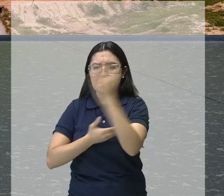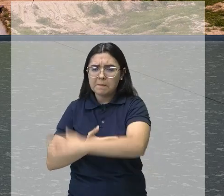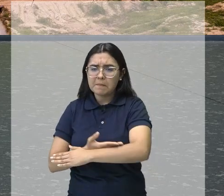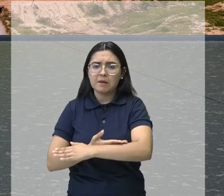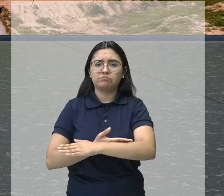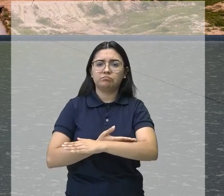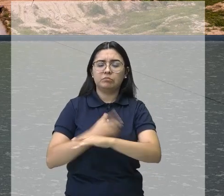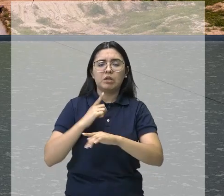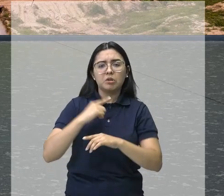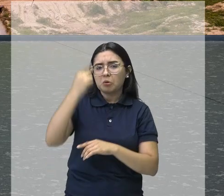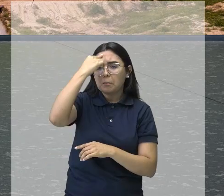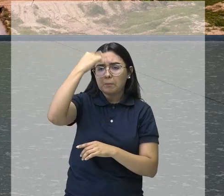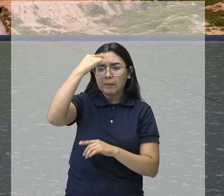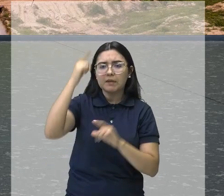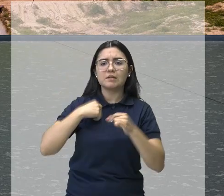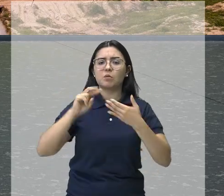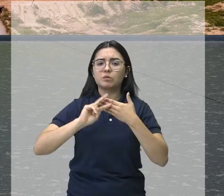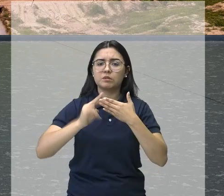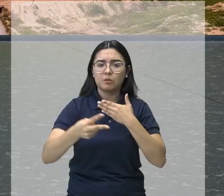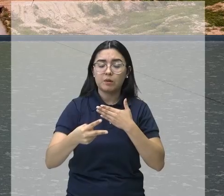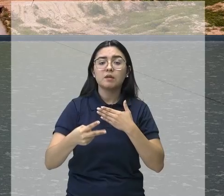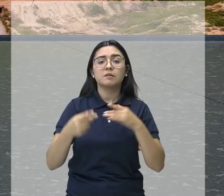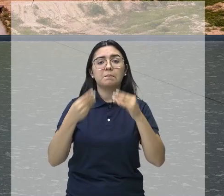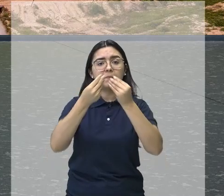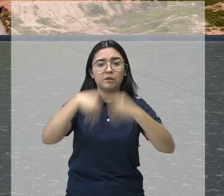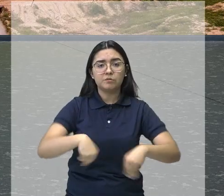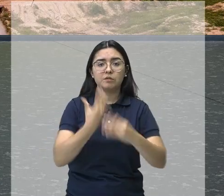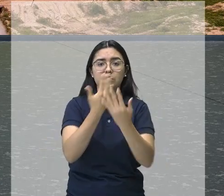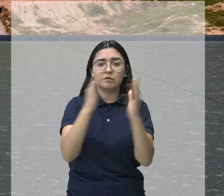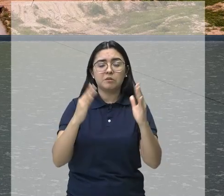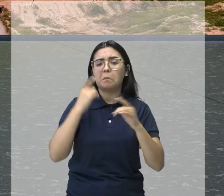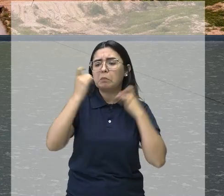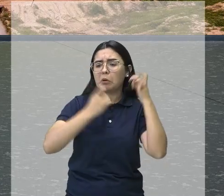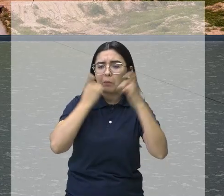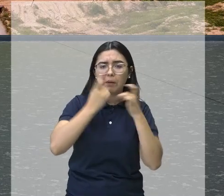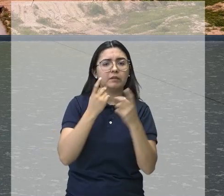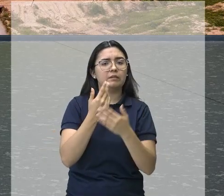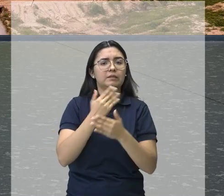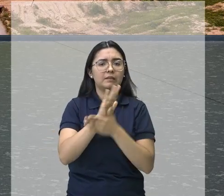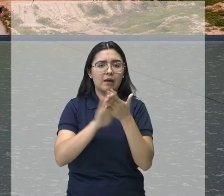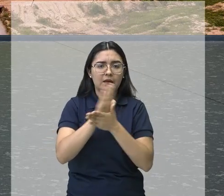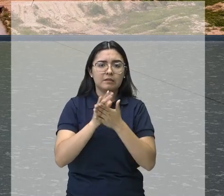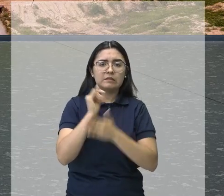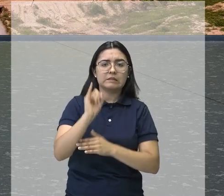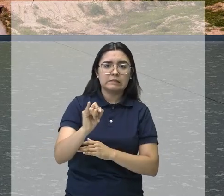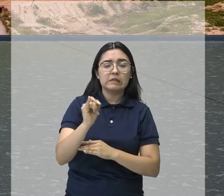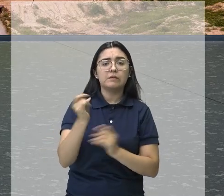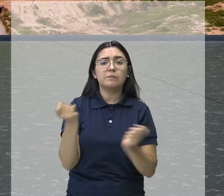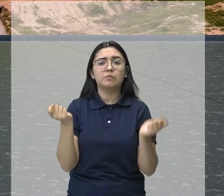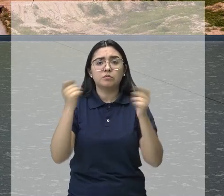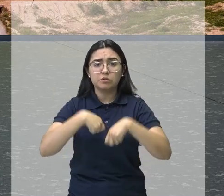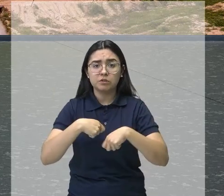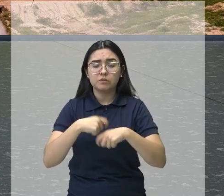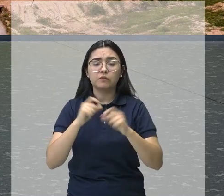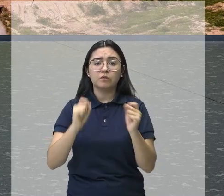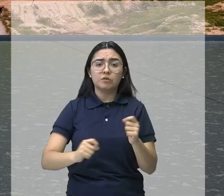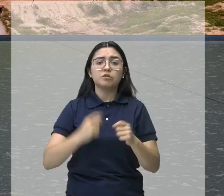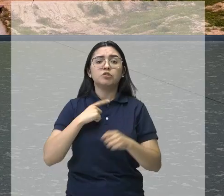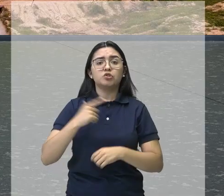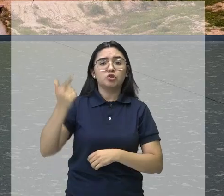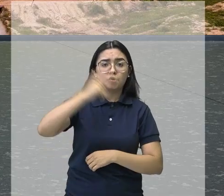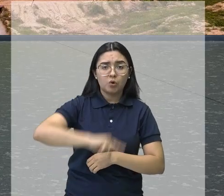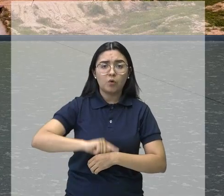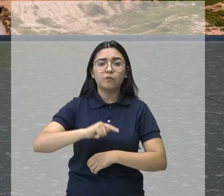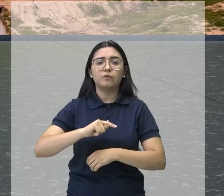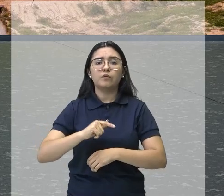pensar na natureza, sem se preocupar se a natureza vai conseguir fazer com que uma castanheira nasça